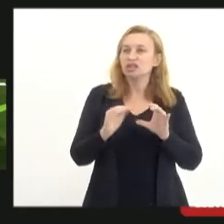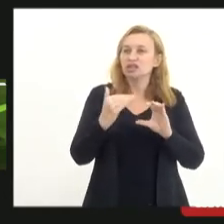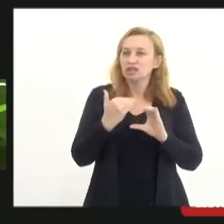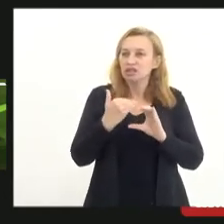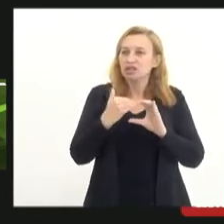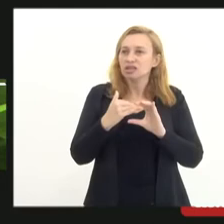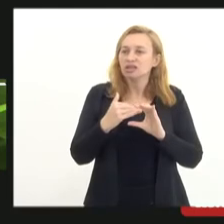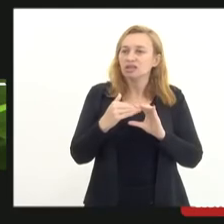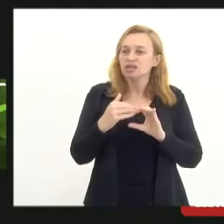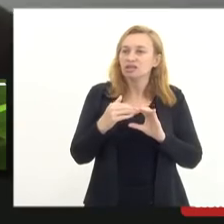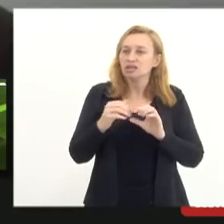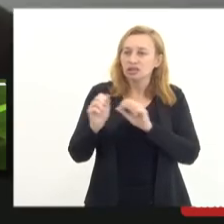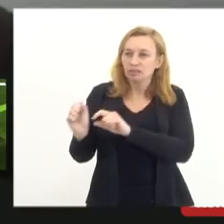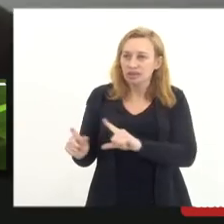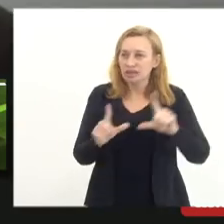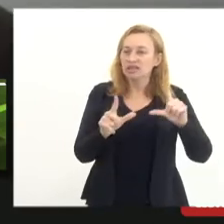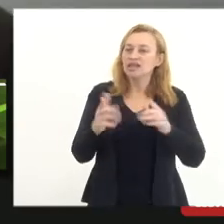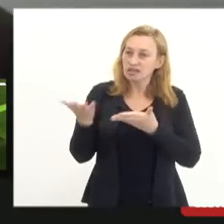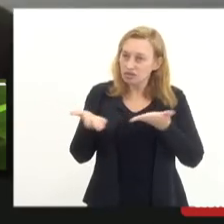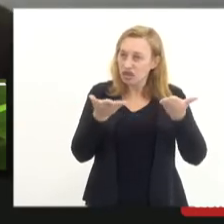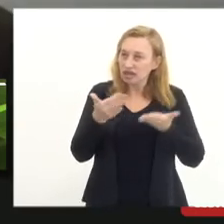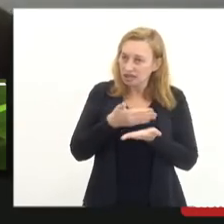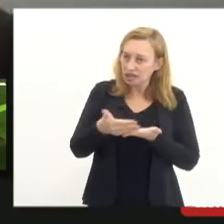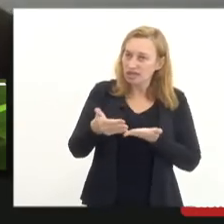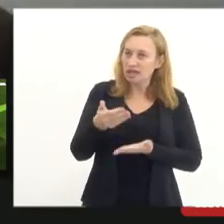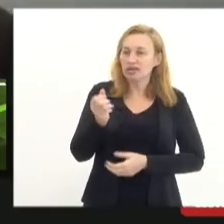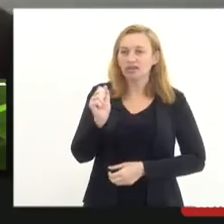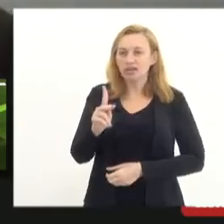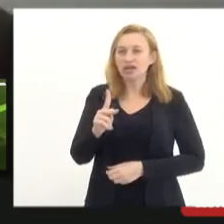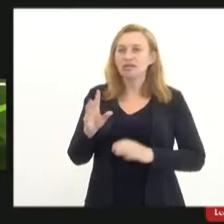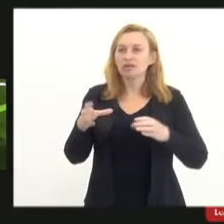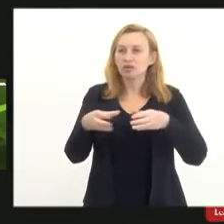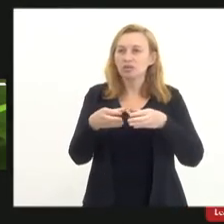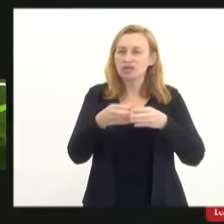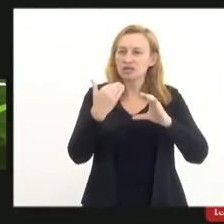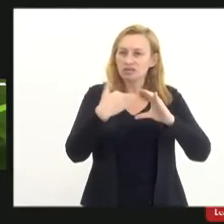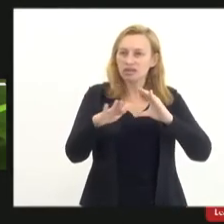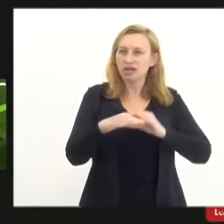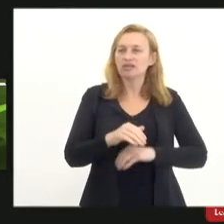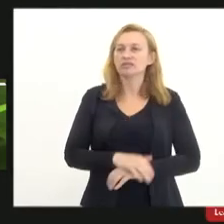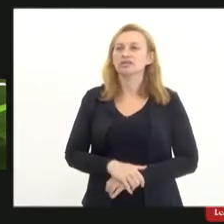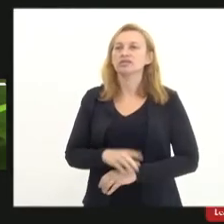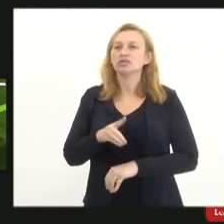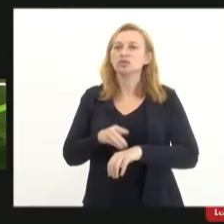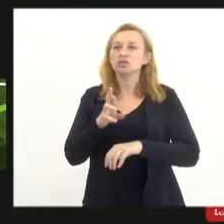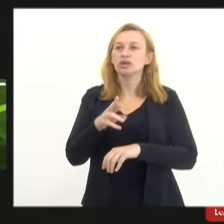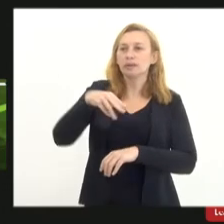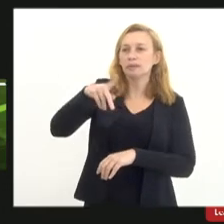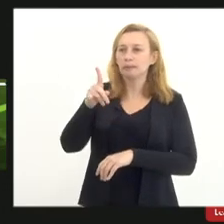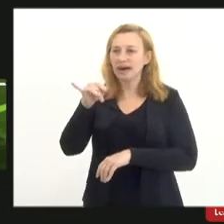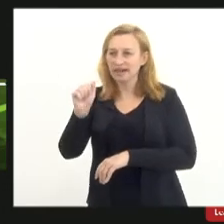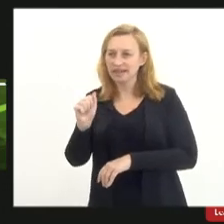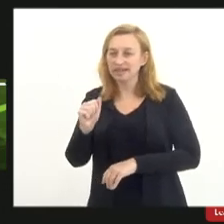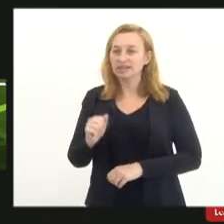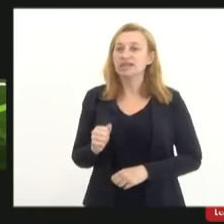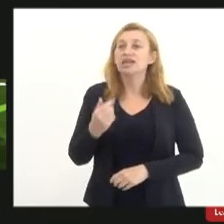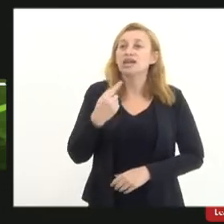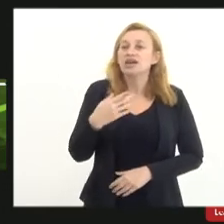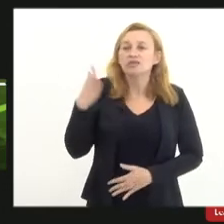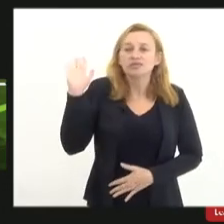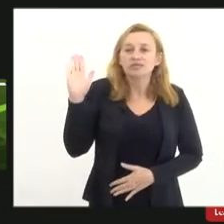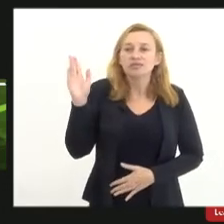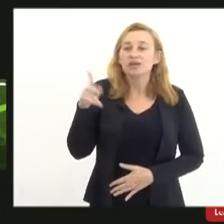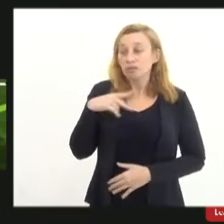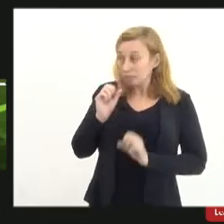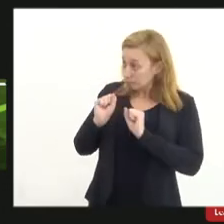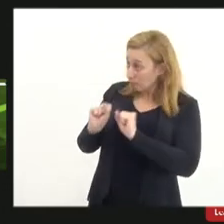sua apresentação, tá bem, para a comissão. A senhora me pergunta. Doutora Magda. Uma pergunta? Pois